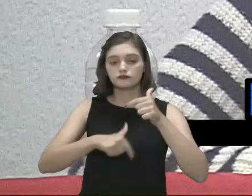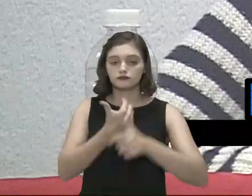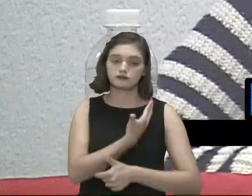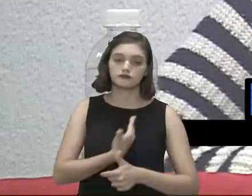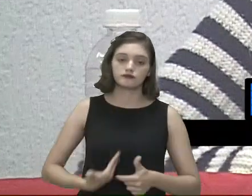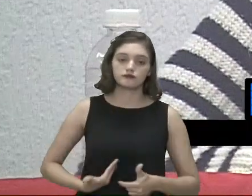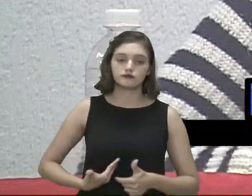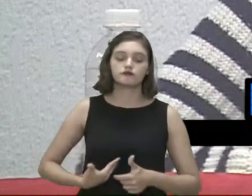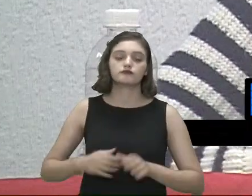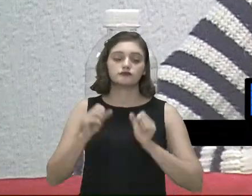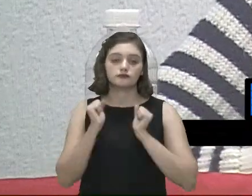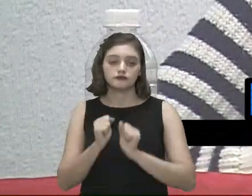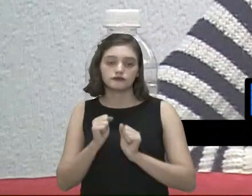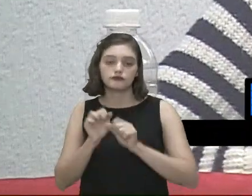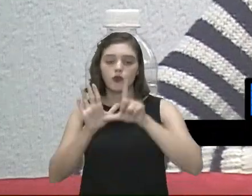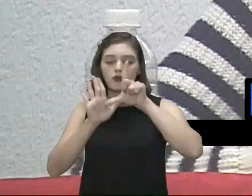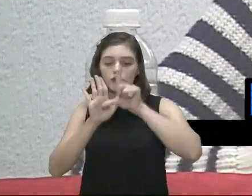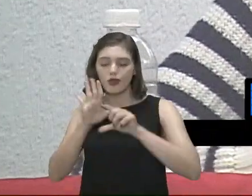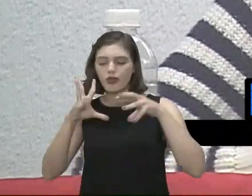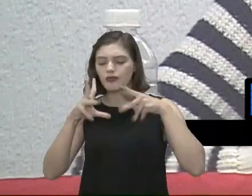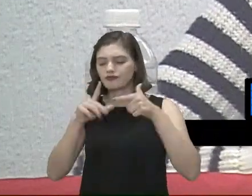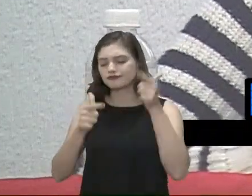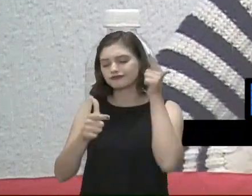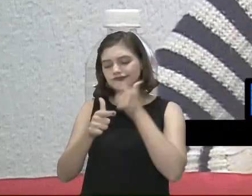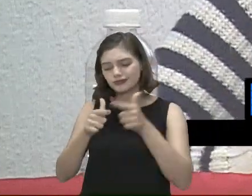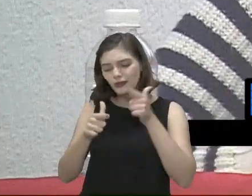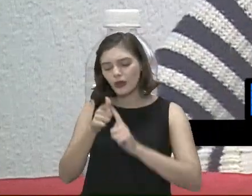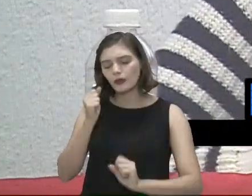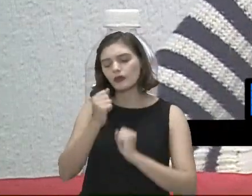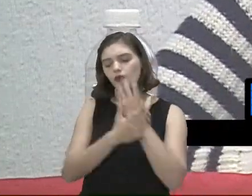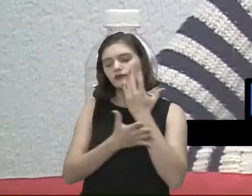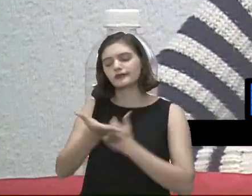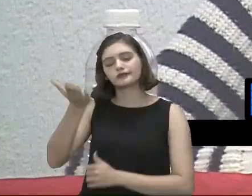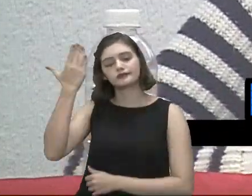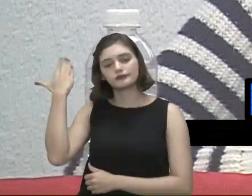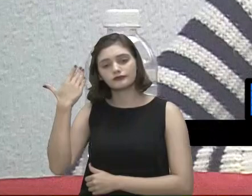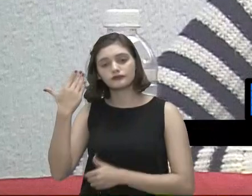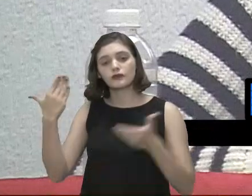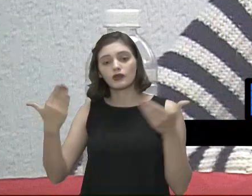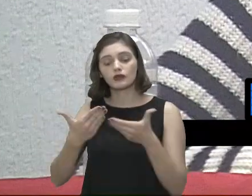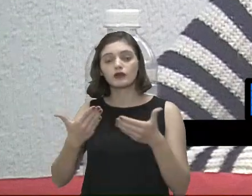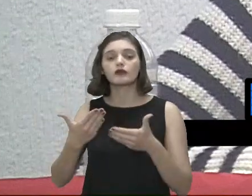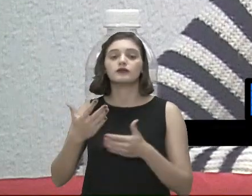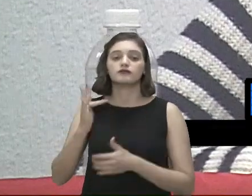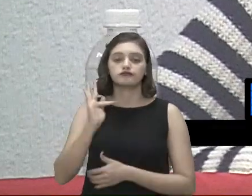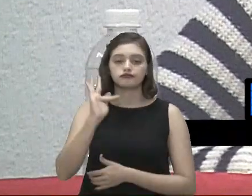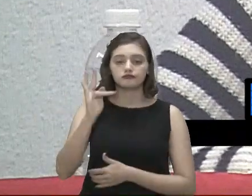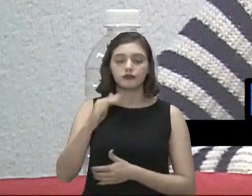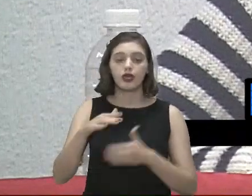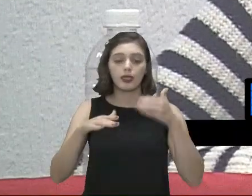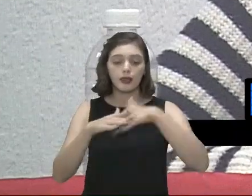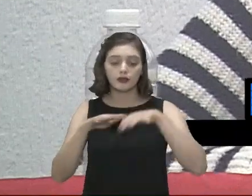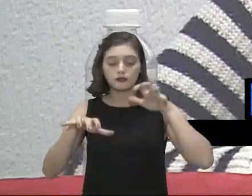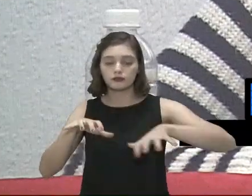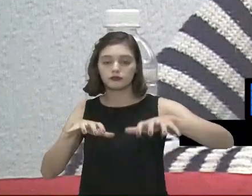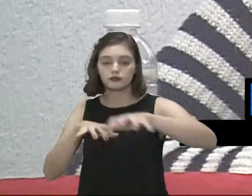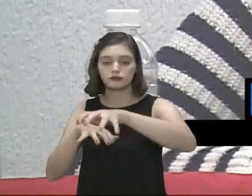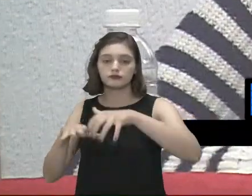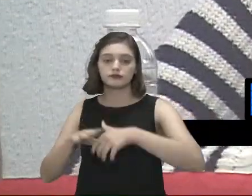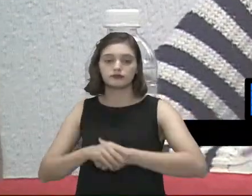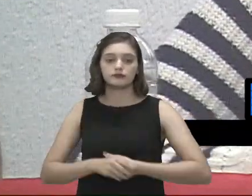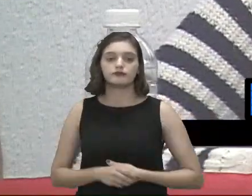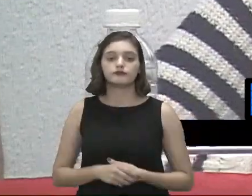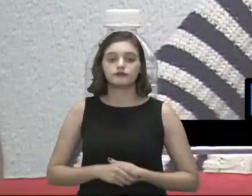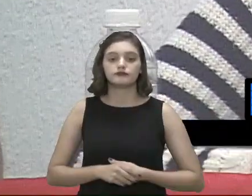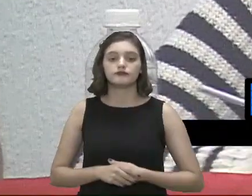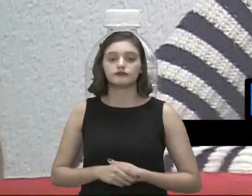possa minimizar todas essas situações que ocorreram, né, e que vêm ocorrendo dentro das unidades. O